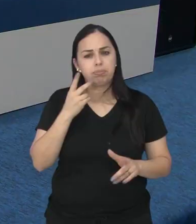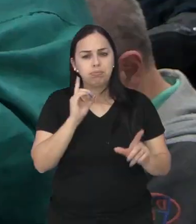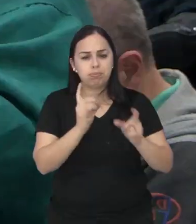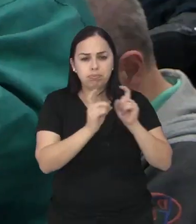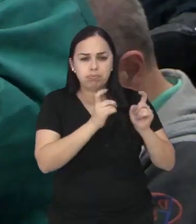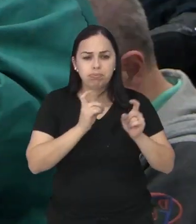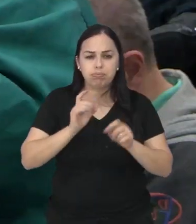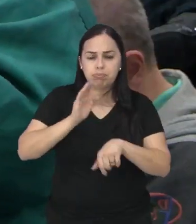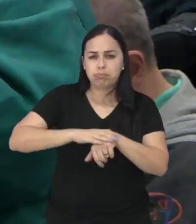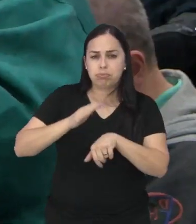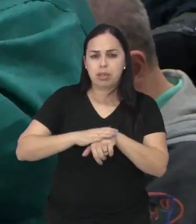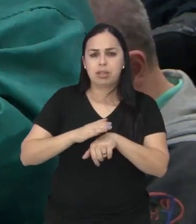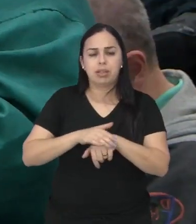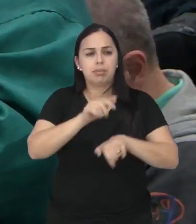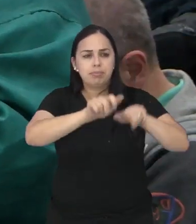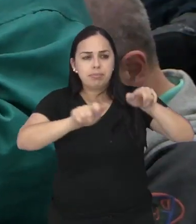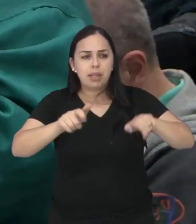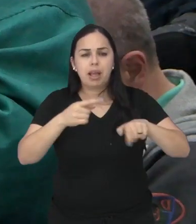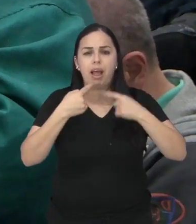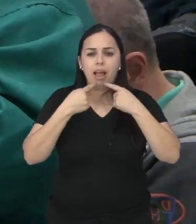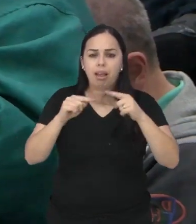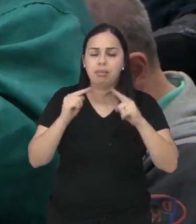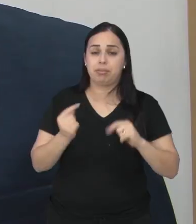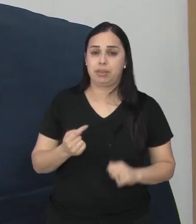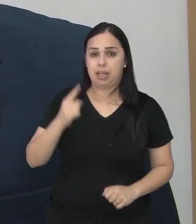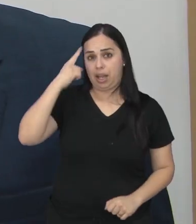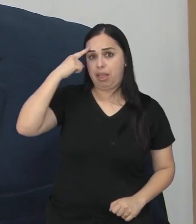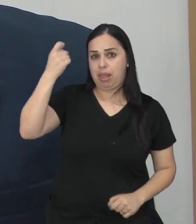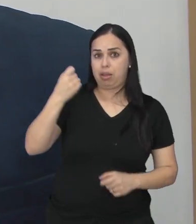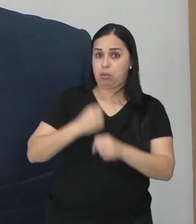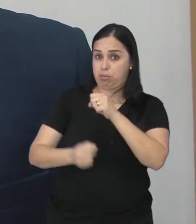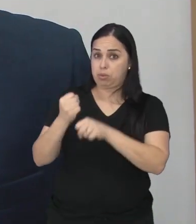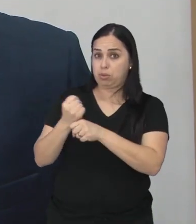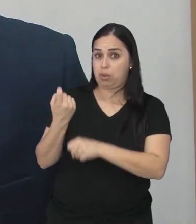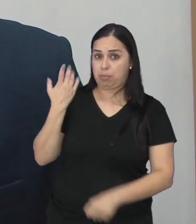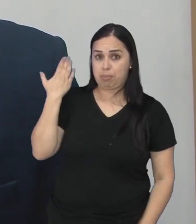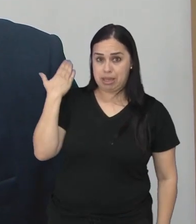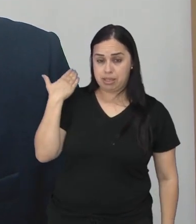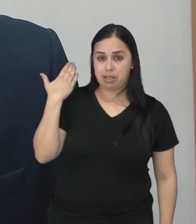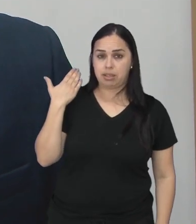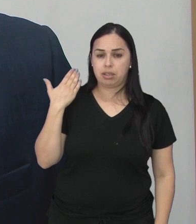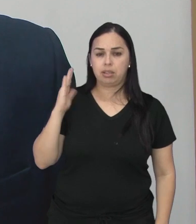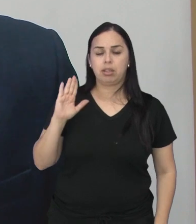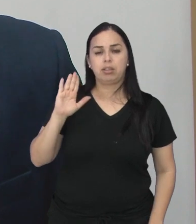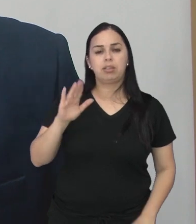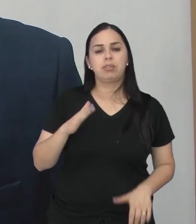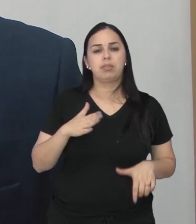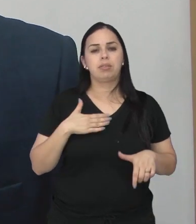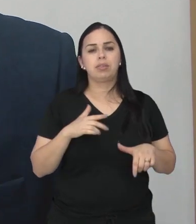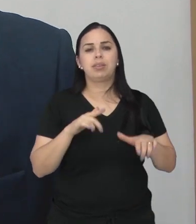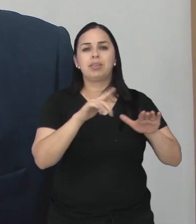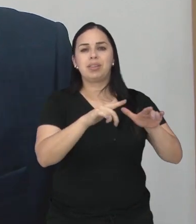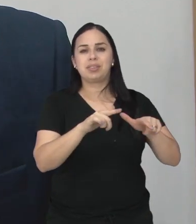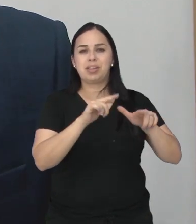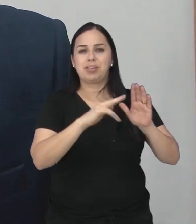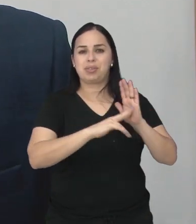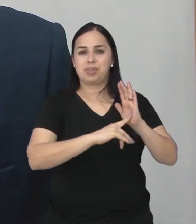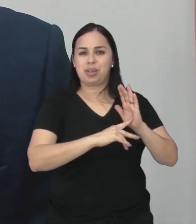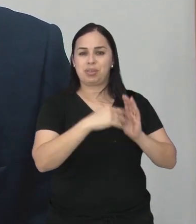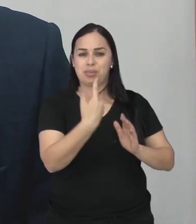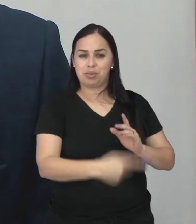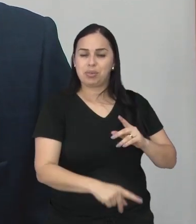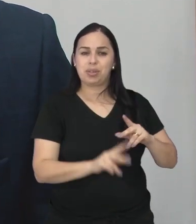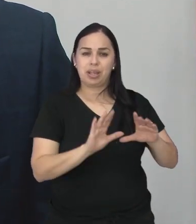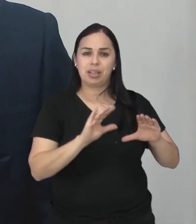objetivo atender às reivindicações da população. Essa ideia surgiu no ano passado, quando fizemos uma homenagem aos síndicos